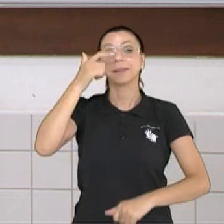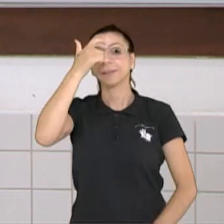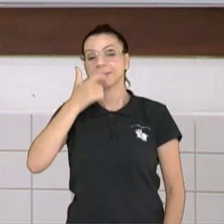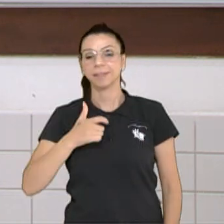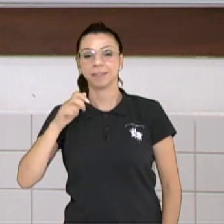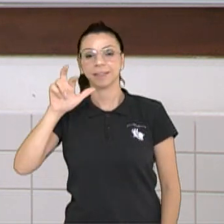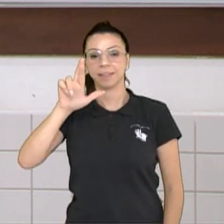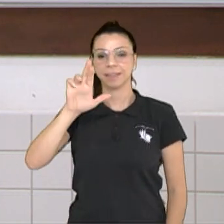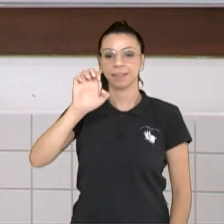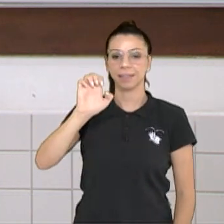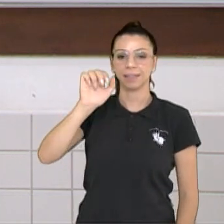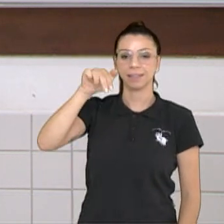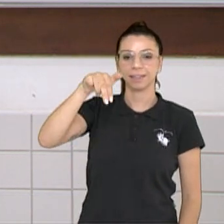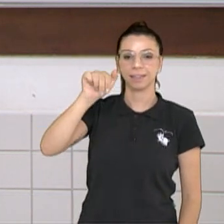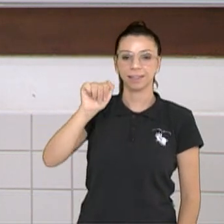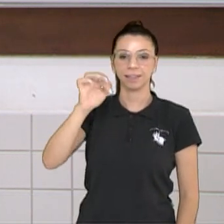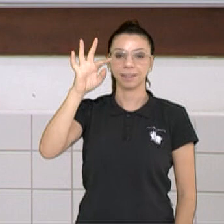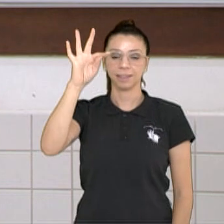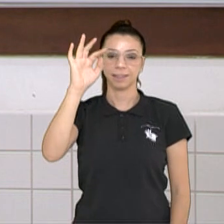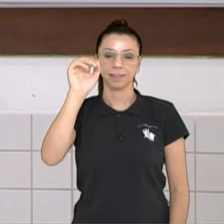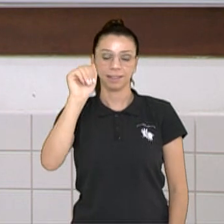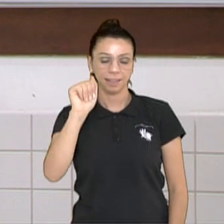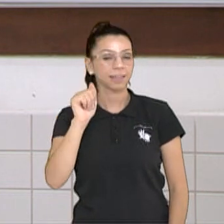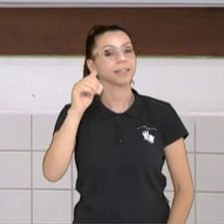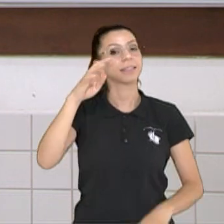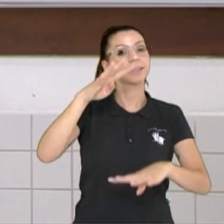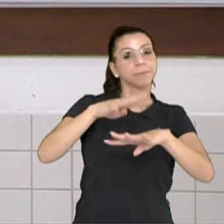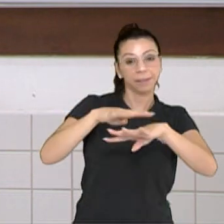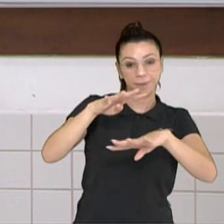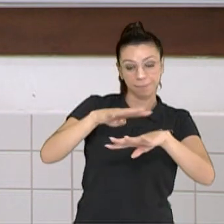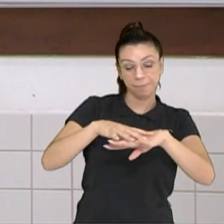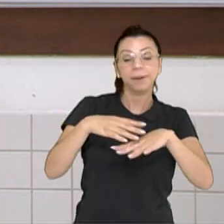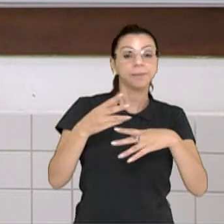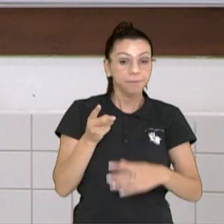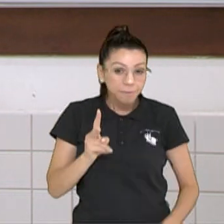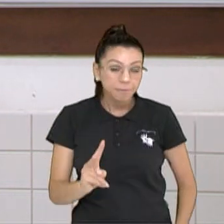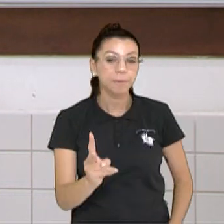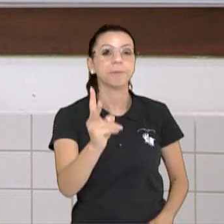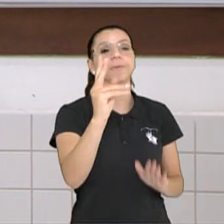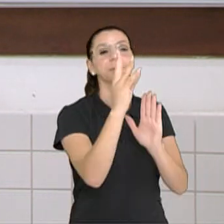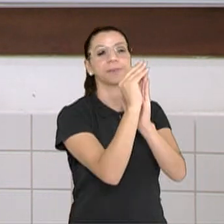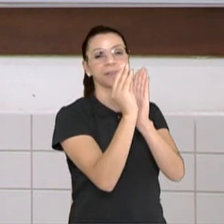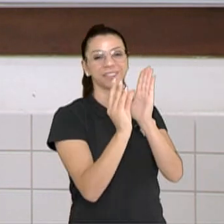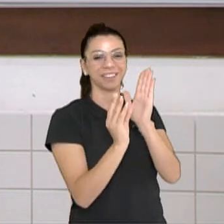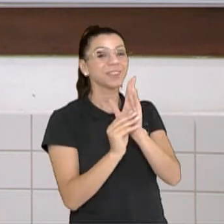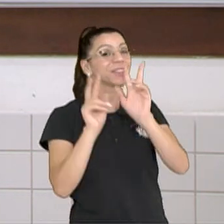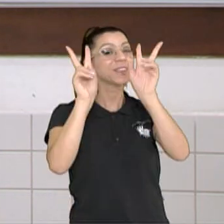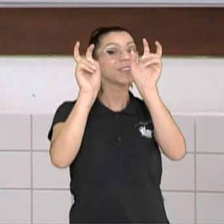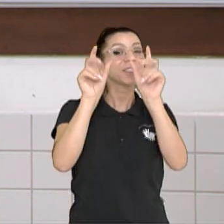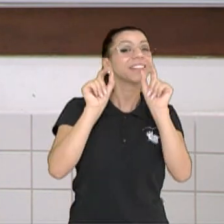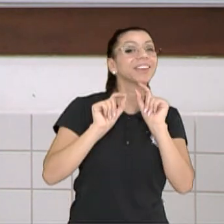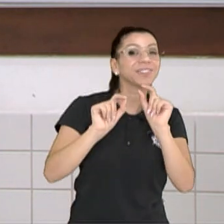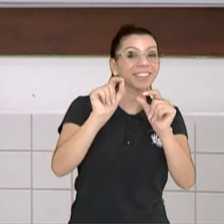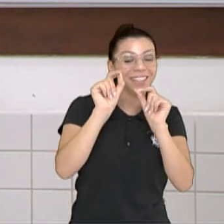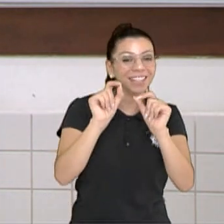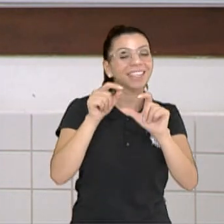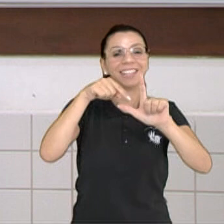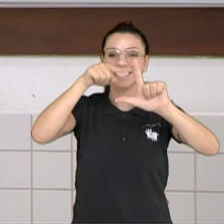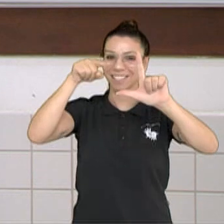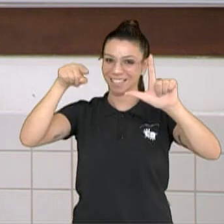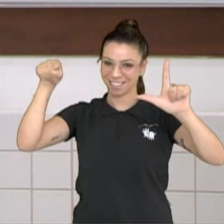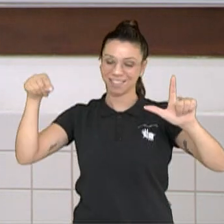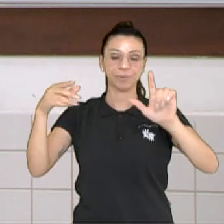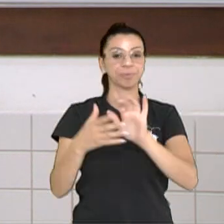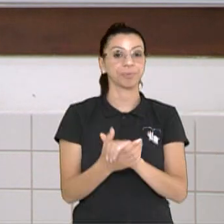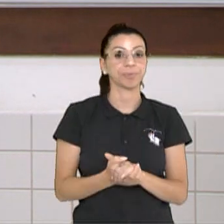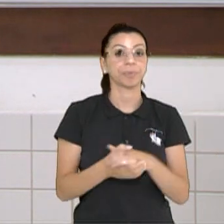de Matemática e darei continuidade com vocês ao conteúdo relativo à estatística. Então, sempre não posso deixar